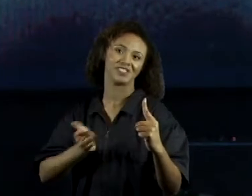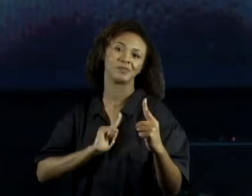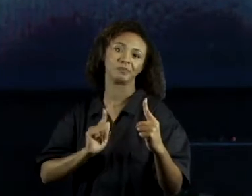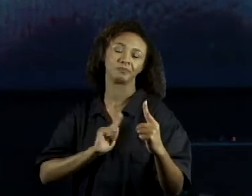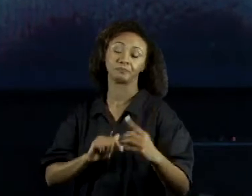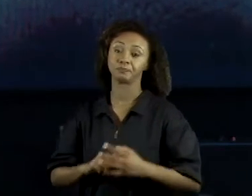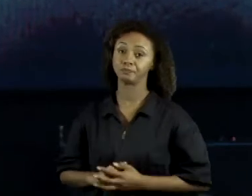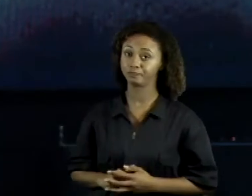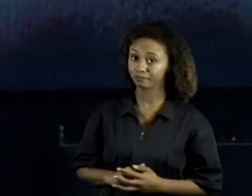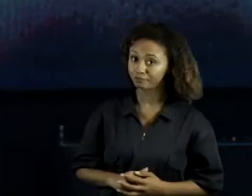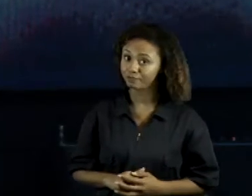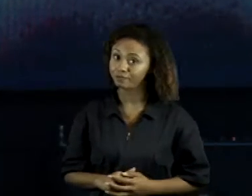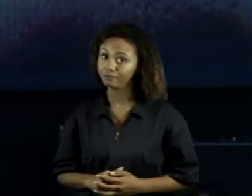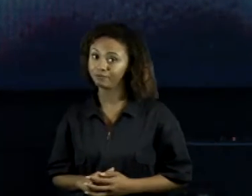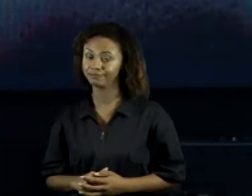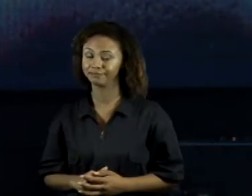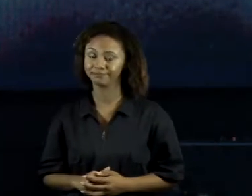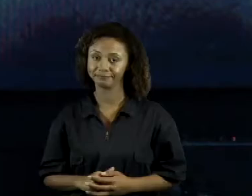Uma coisa eu faço.